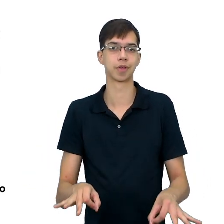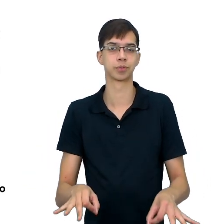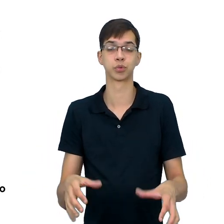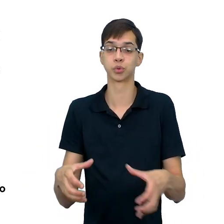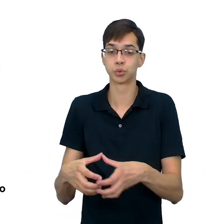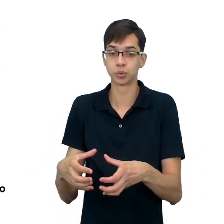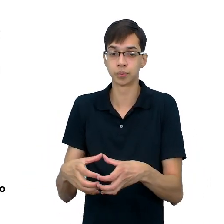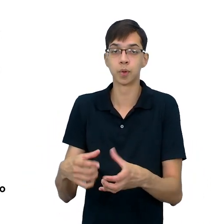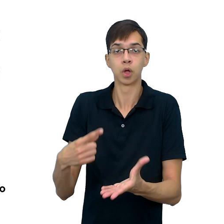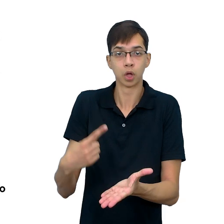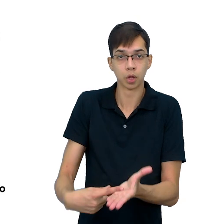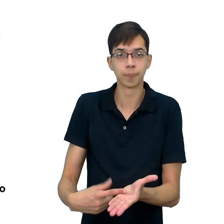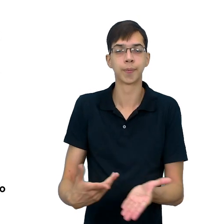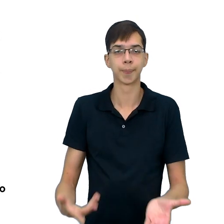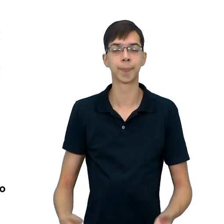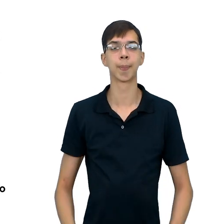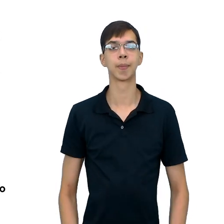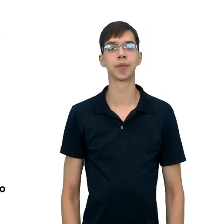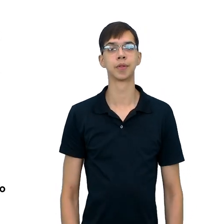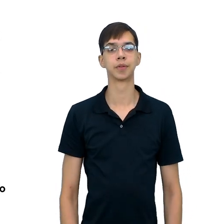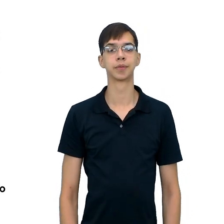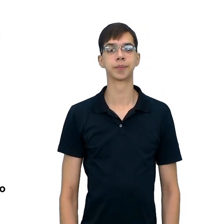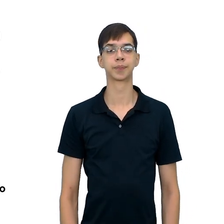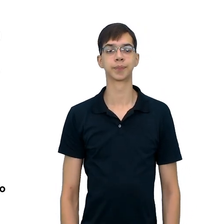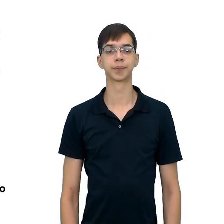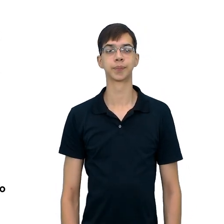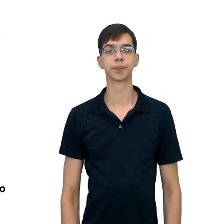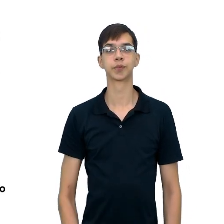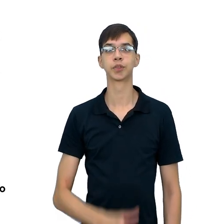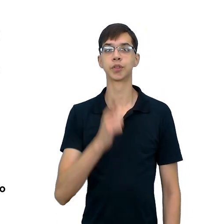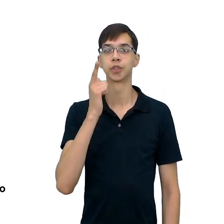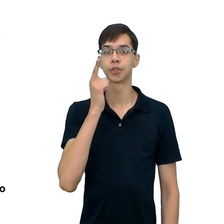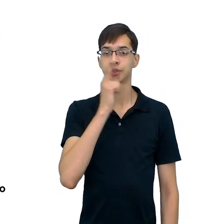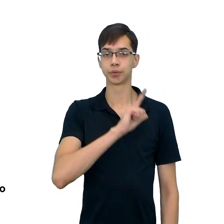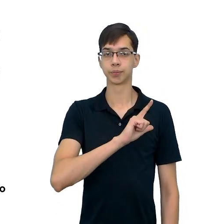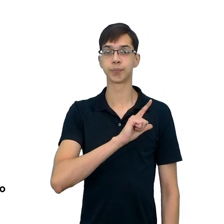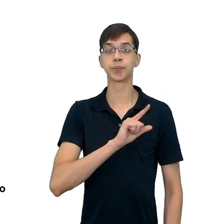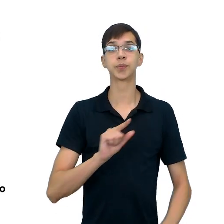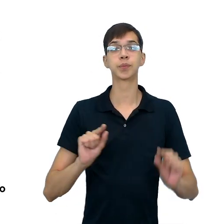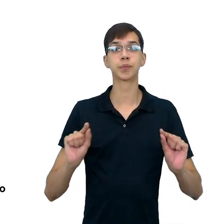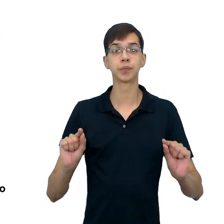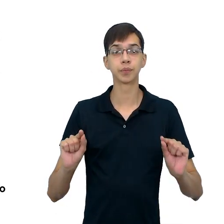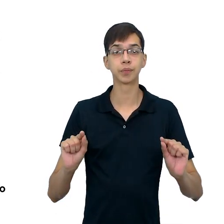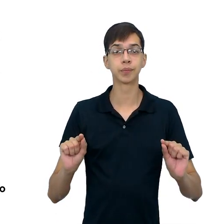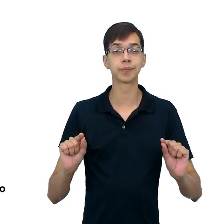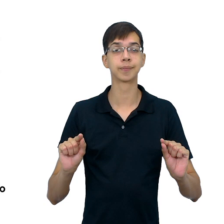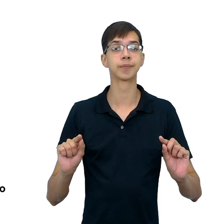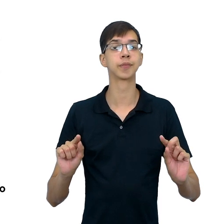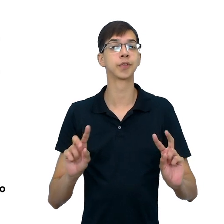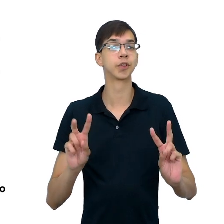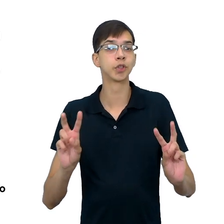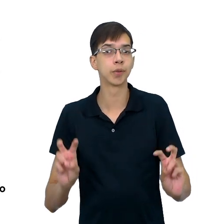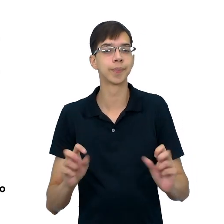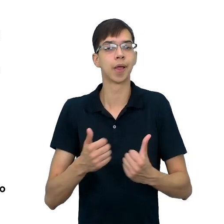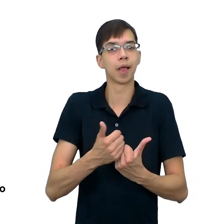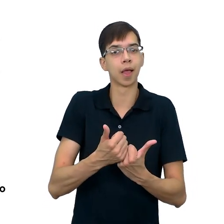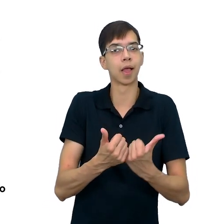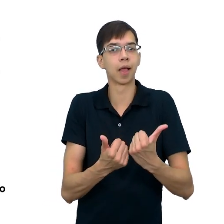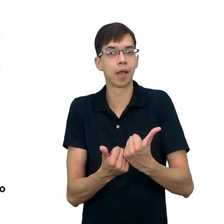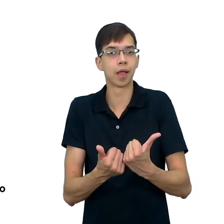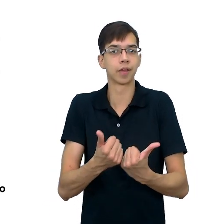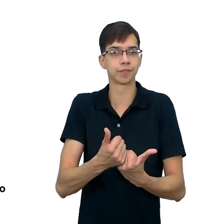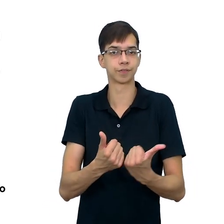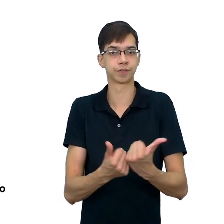turma, eles passam a troca dessas estações, né, a troca desses grupos. E esse revezamento, ele